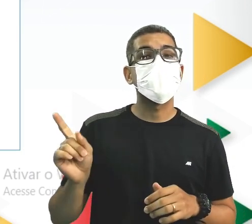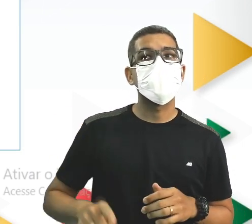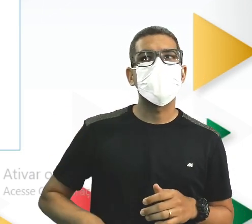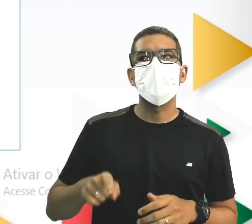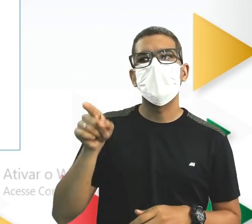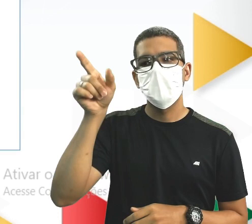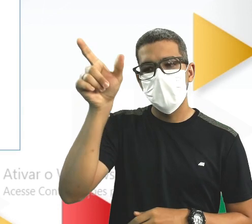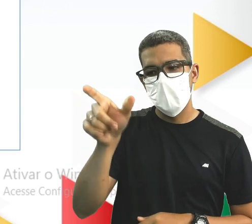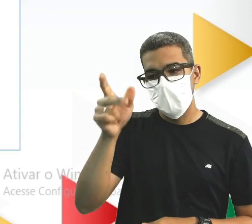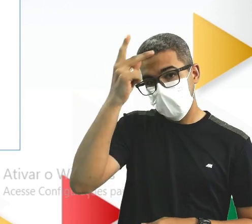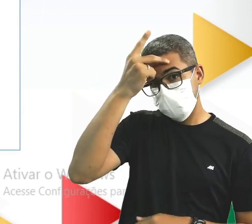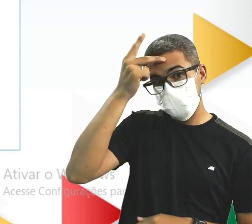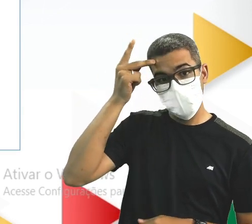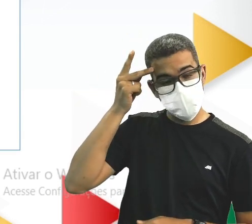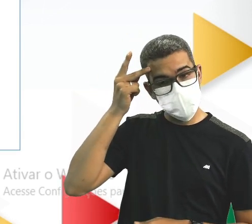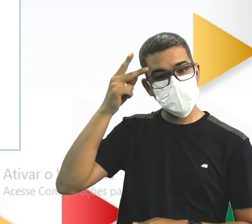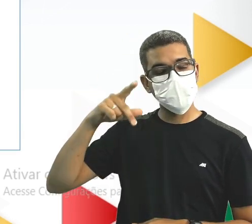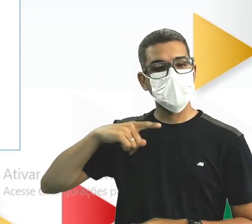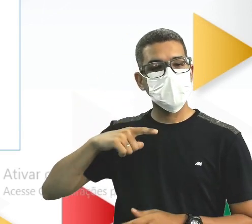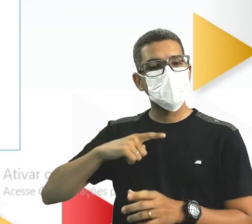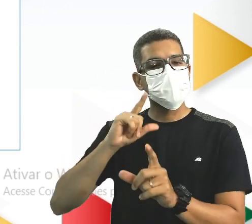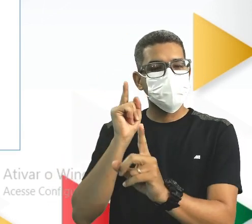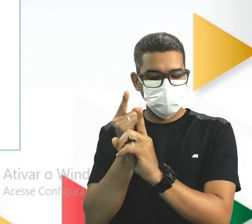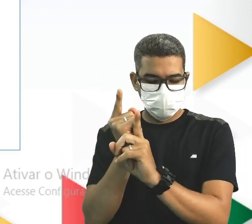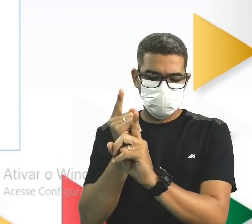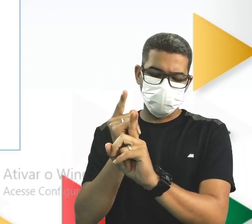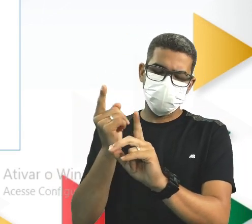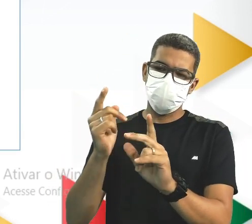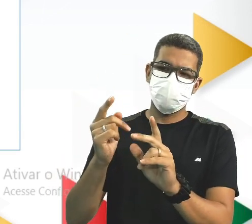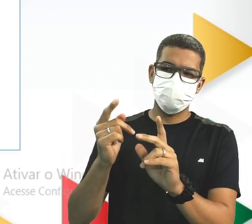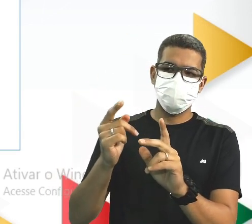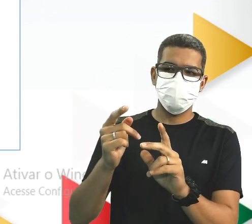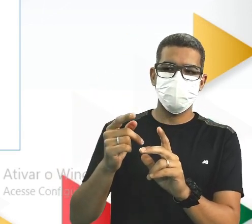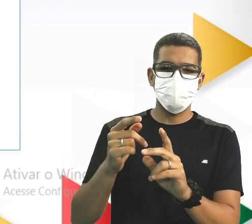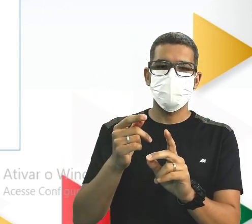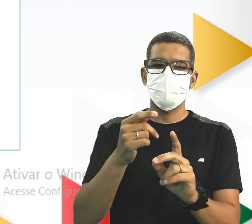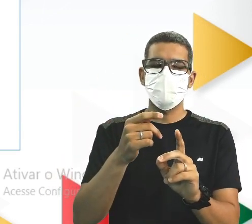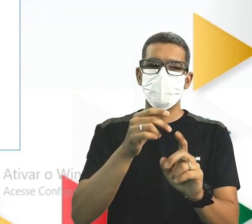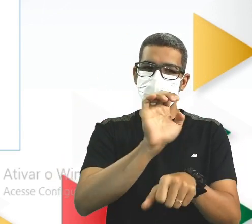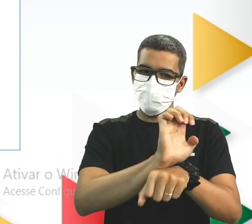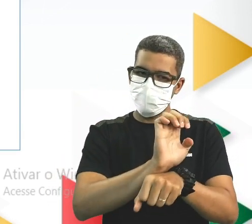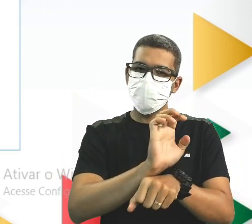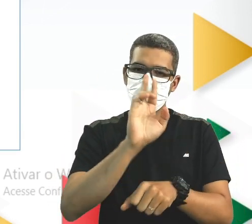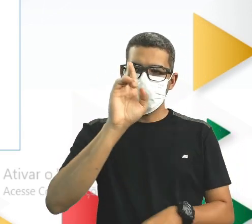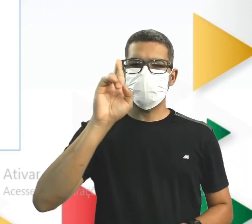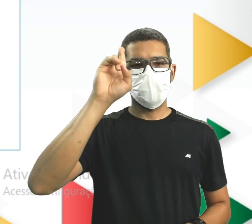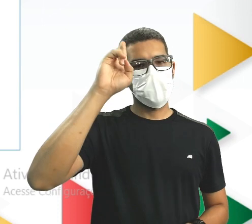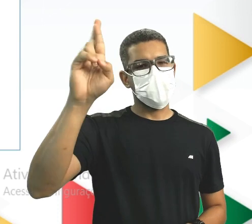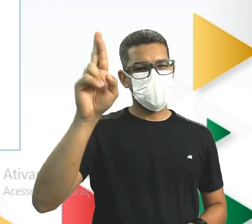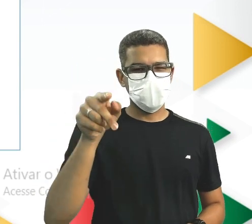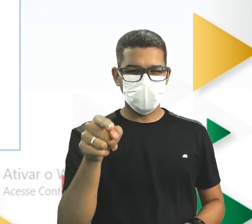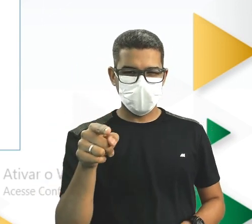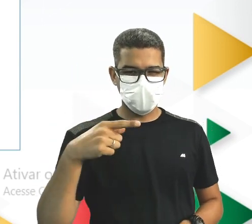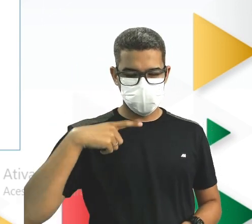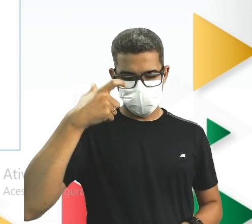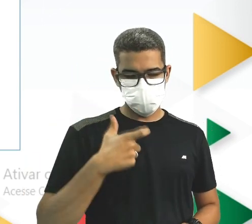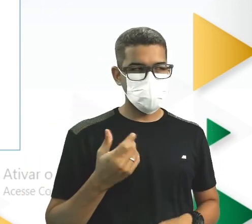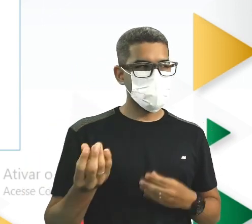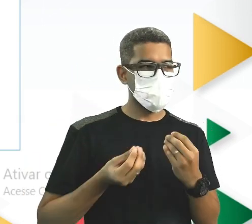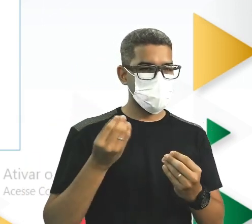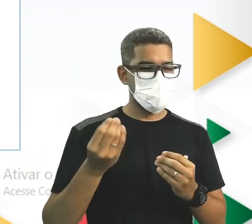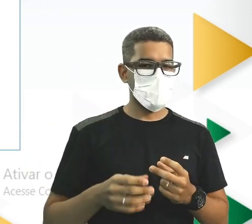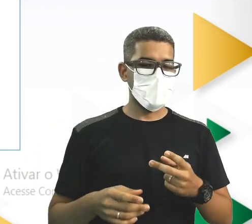que o indivíduo encontra para responsabilizar o Estado por sua condição. Letrinha B. Seria